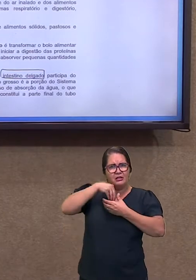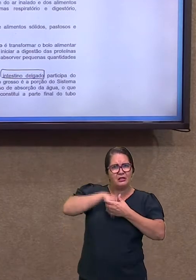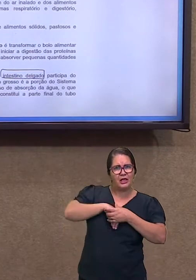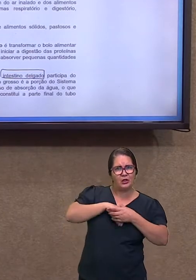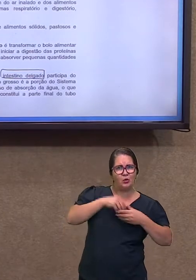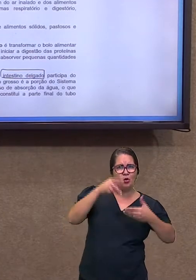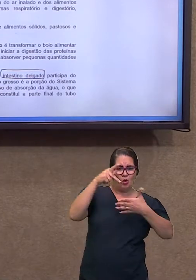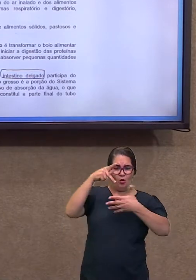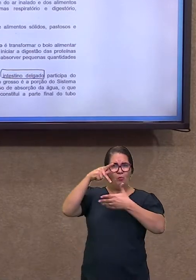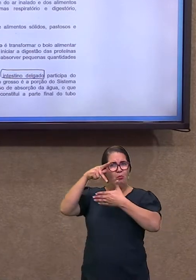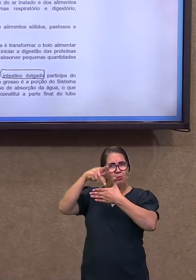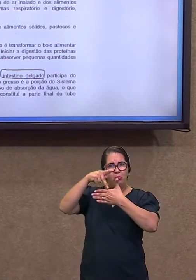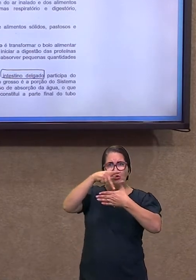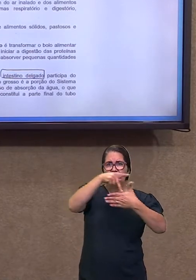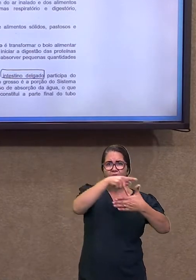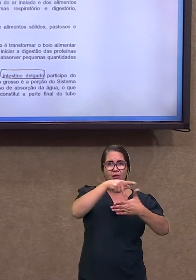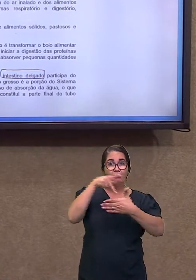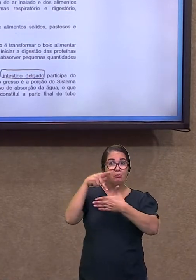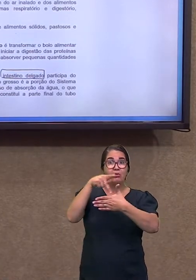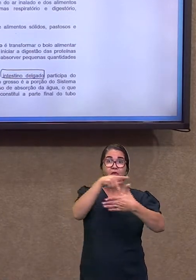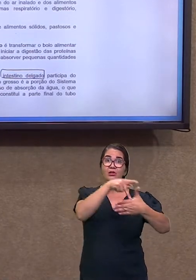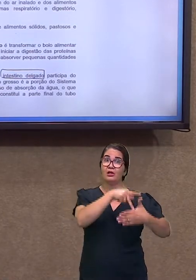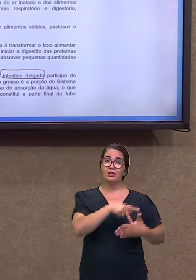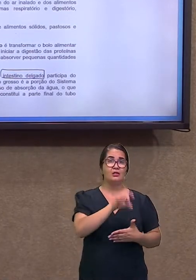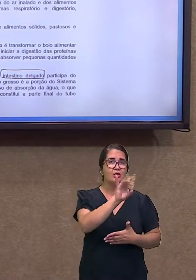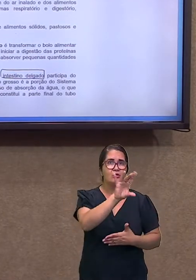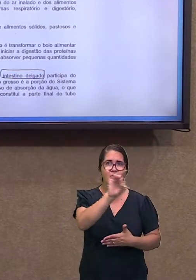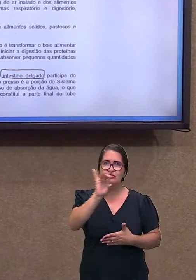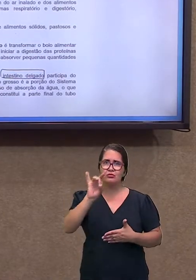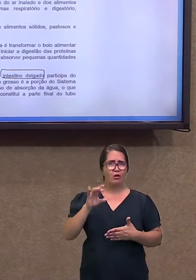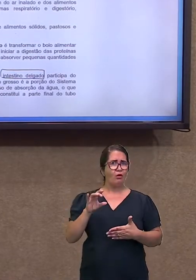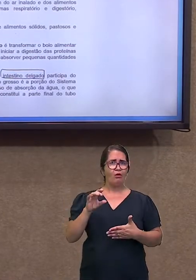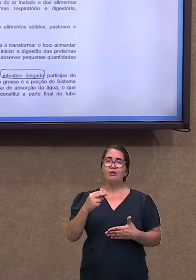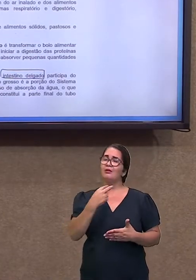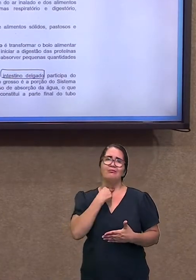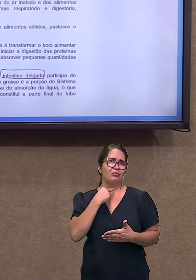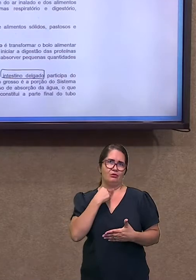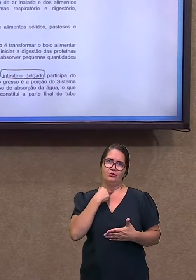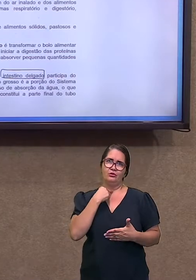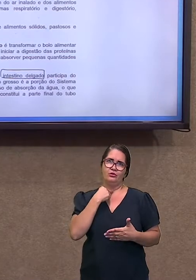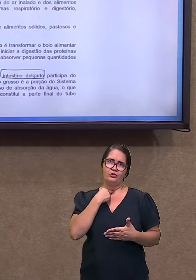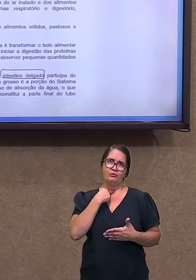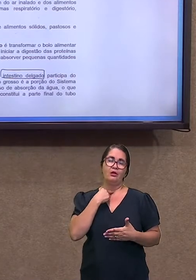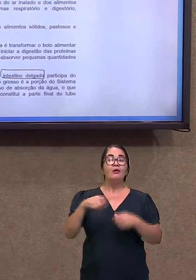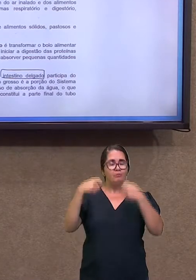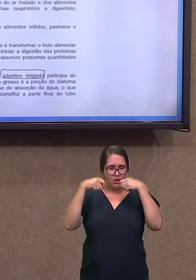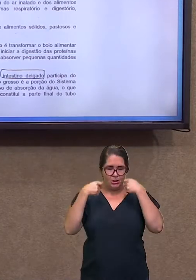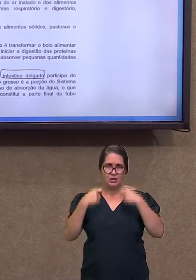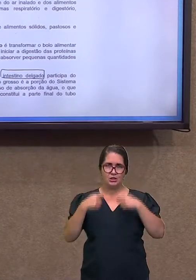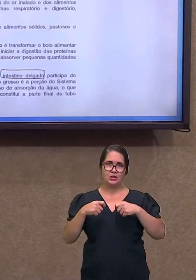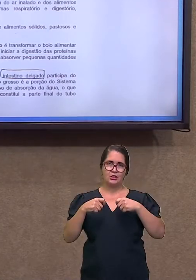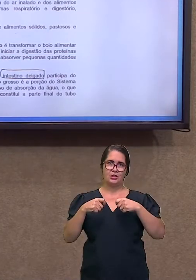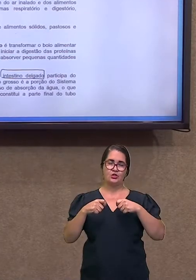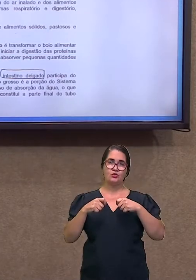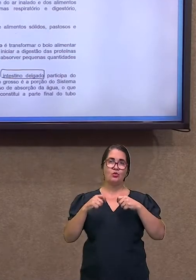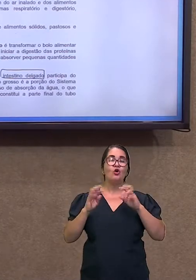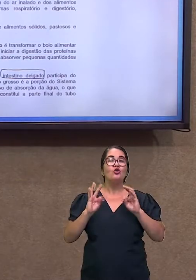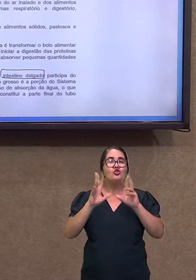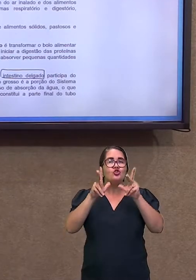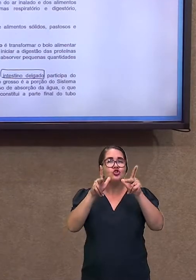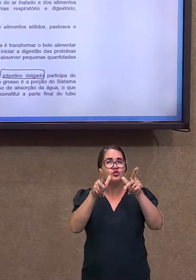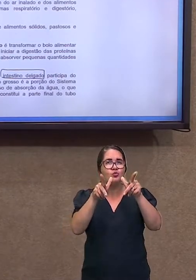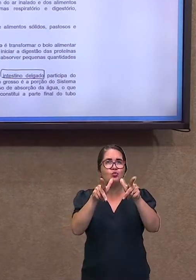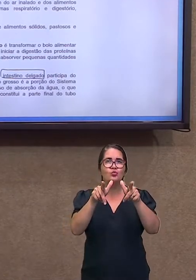carboidrato. Então, eu tenho que saber dividir todos os nutrientes para que haja uma